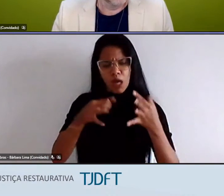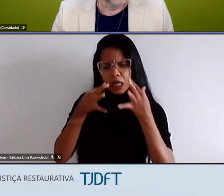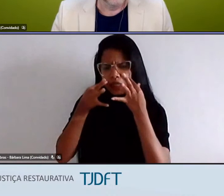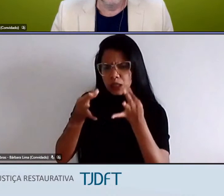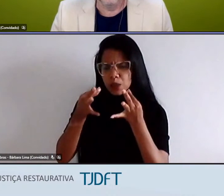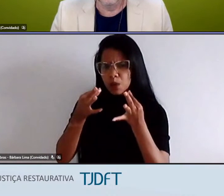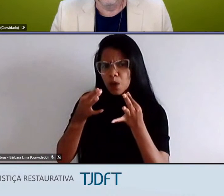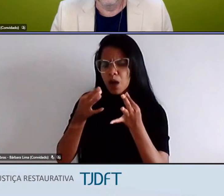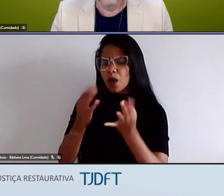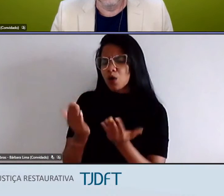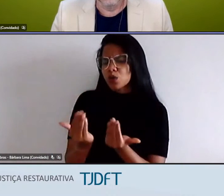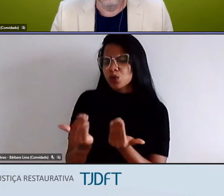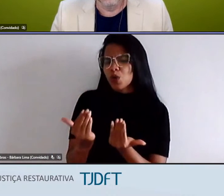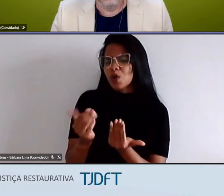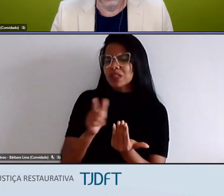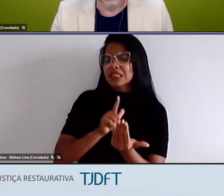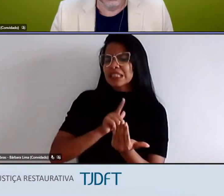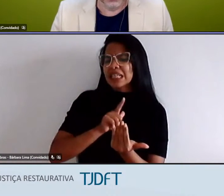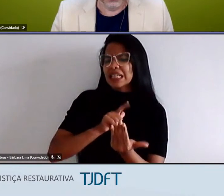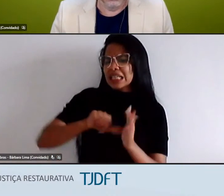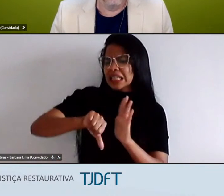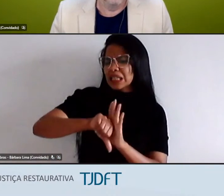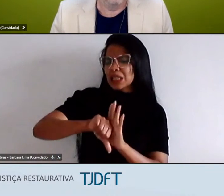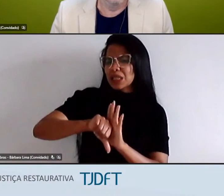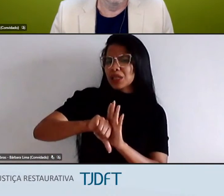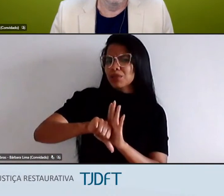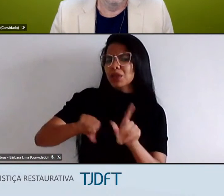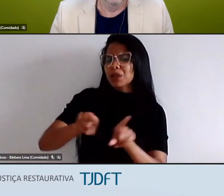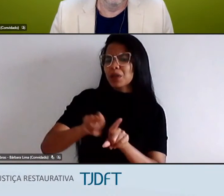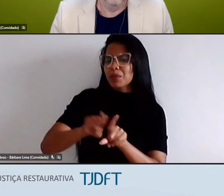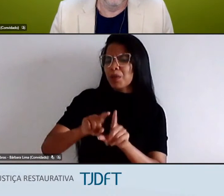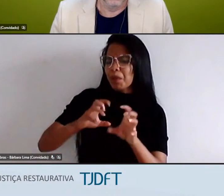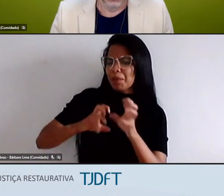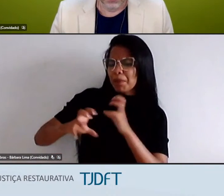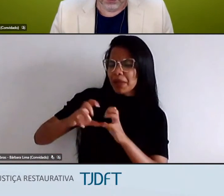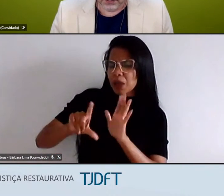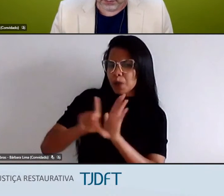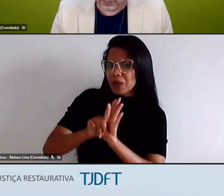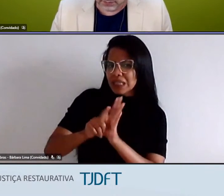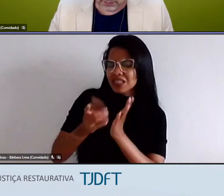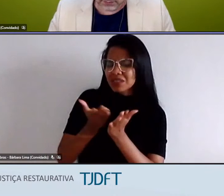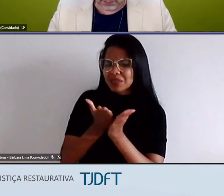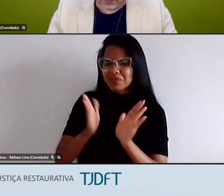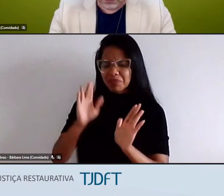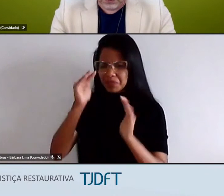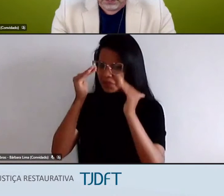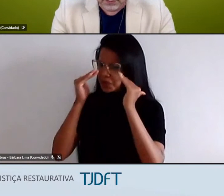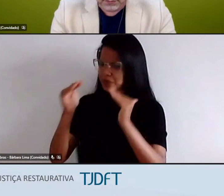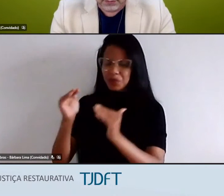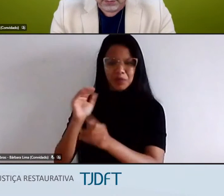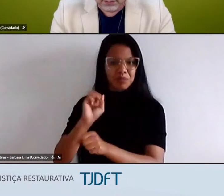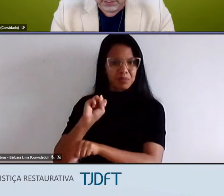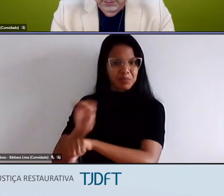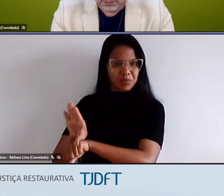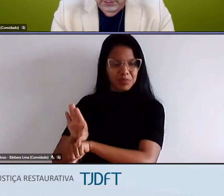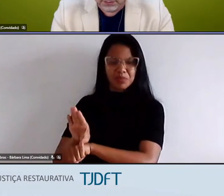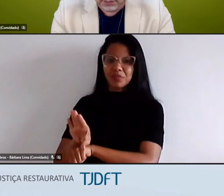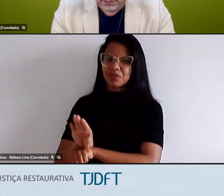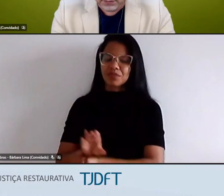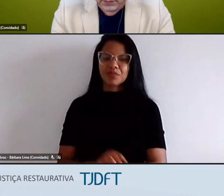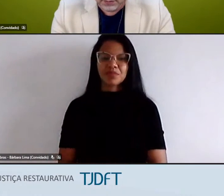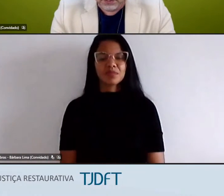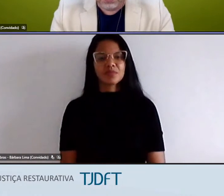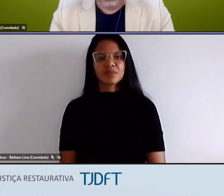lei. So at that stage, I left probation and became an academic